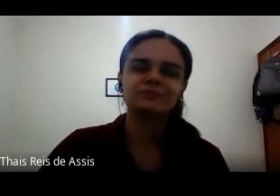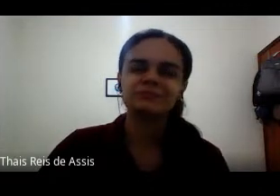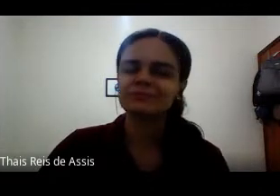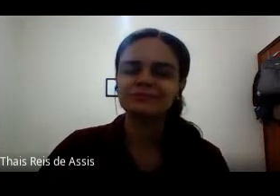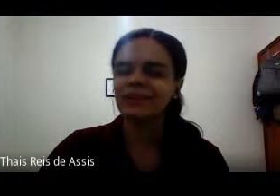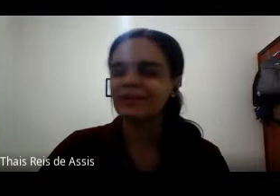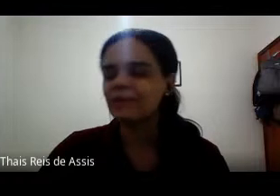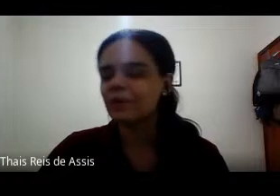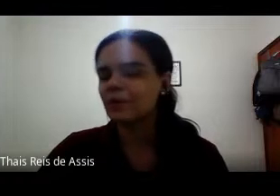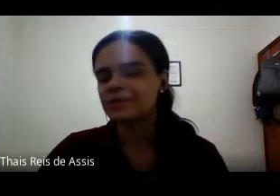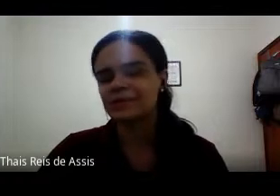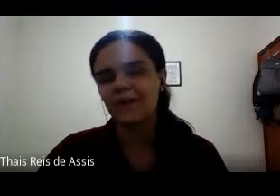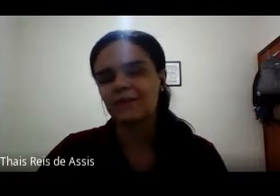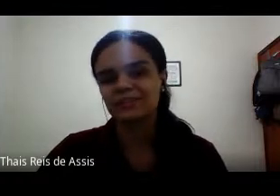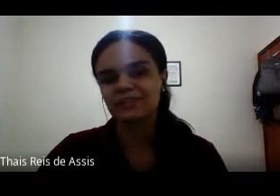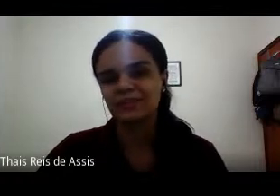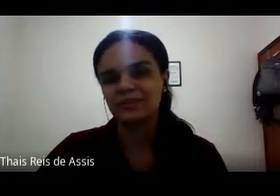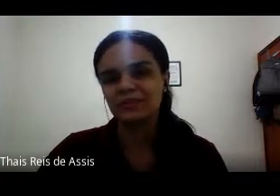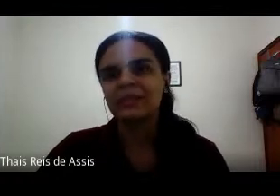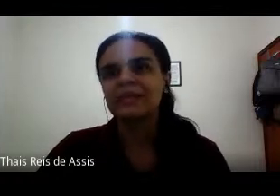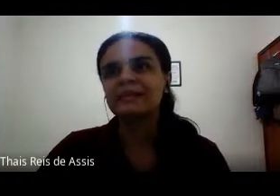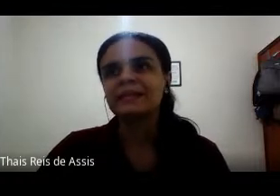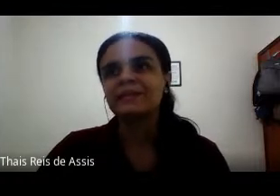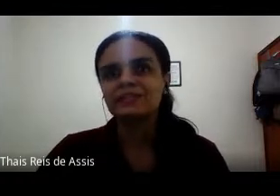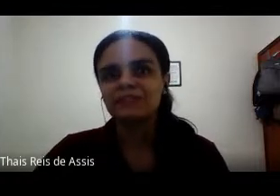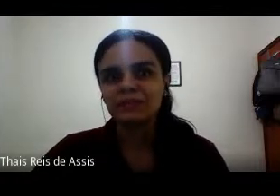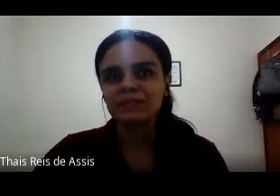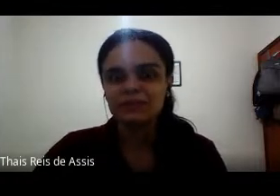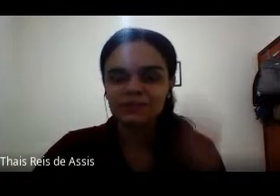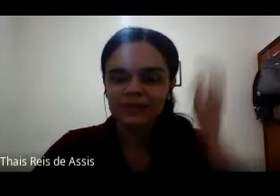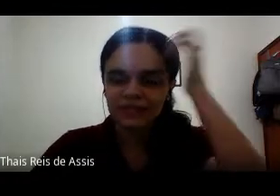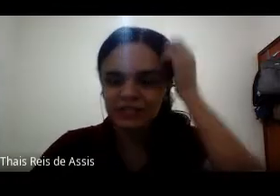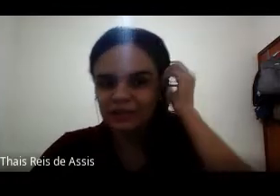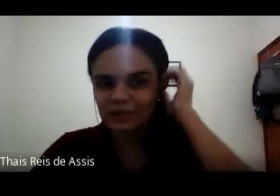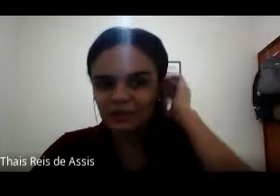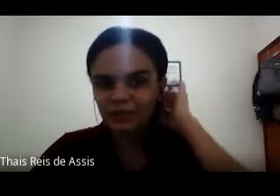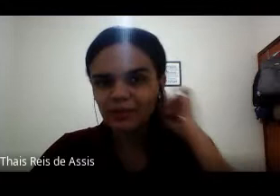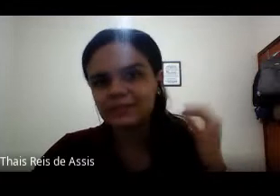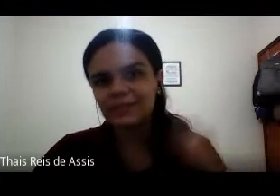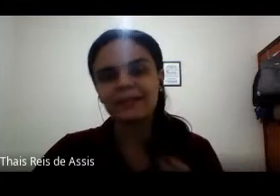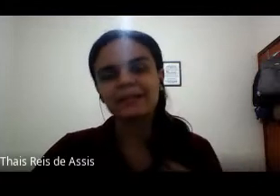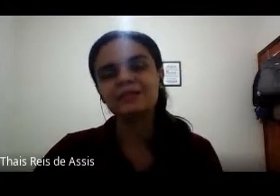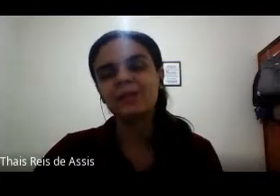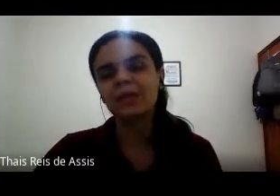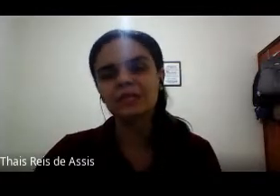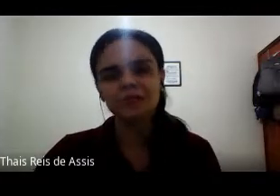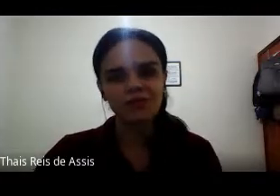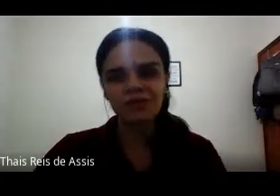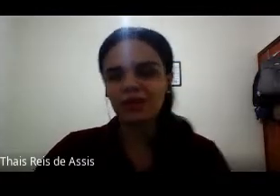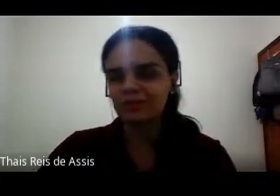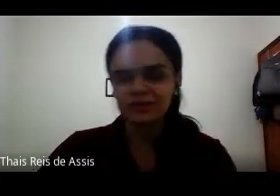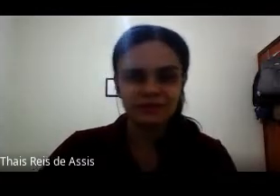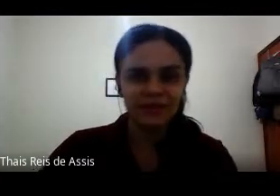gente. Não era uma coisa como a gente vê hoje. Então, a gente vê muitas pessoas que acreditam ainda que o monopólio do saber está na escola. O que a